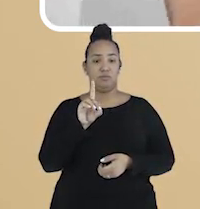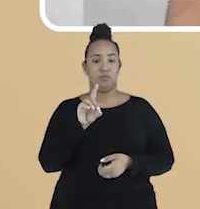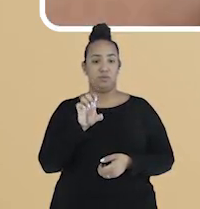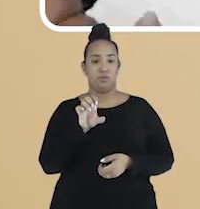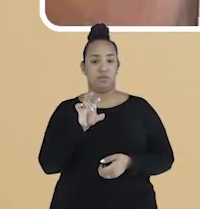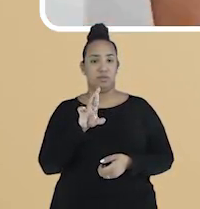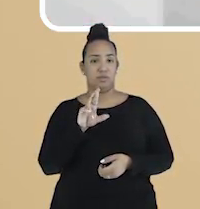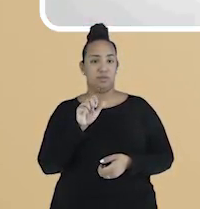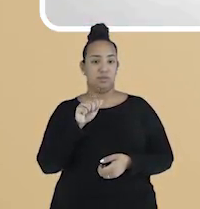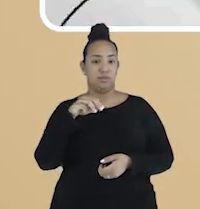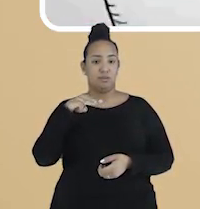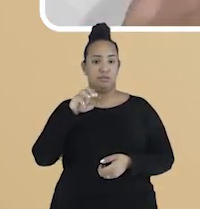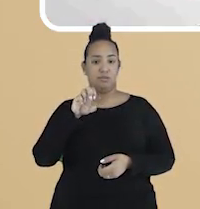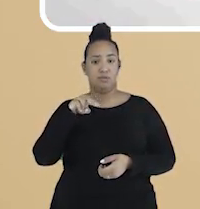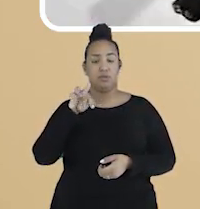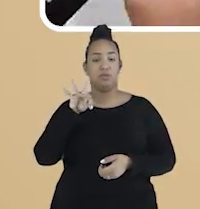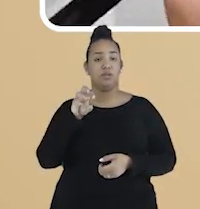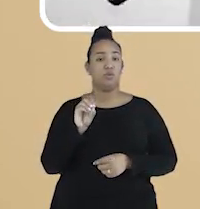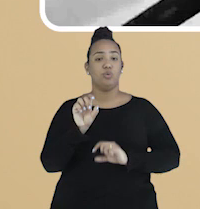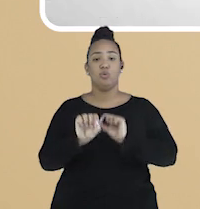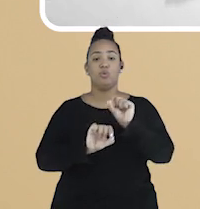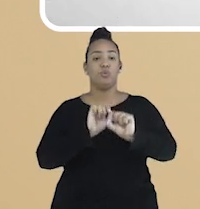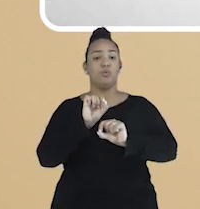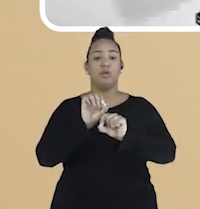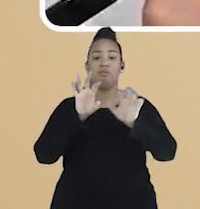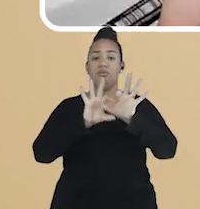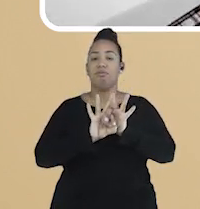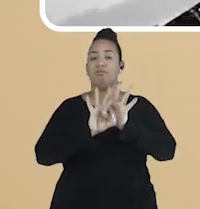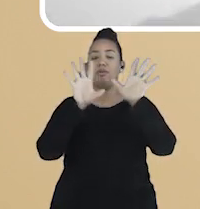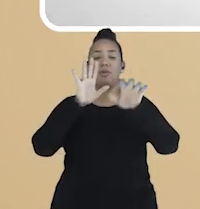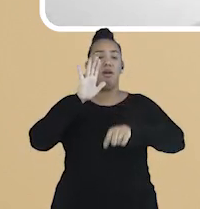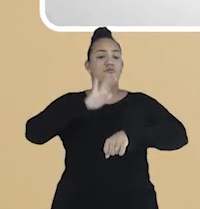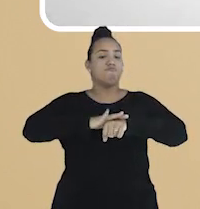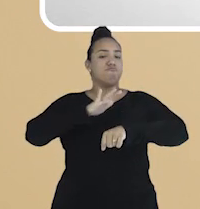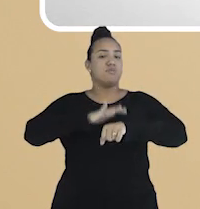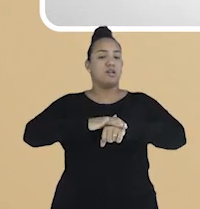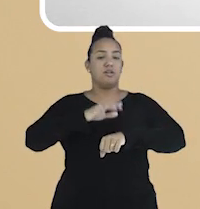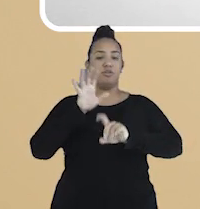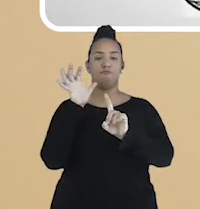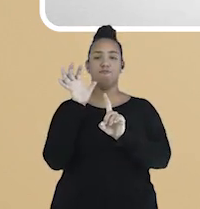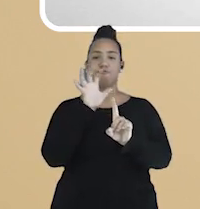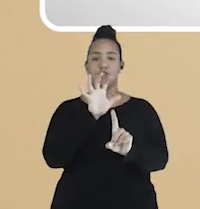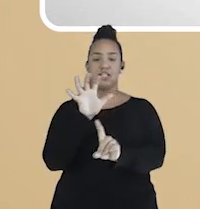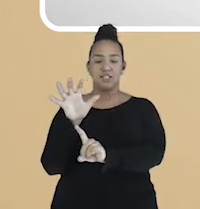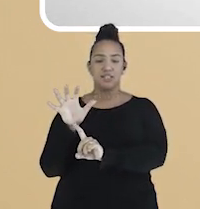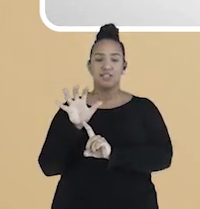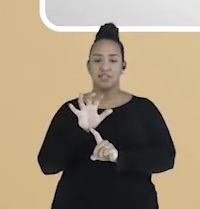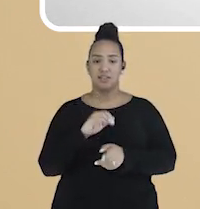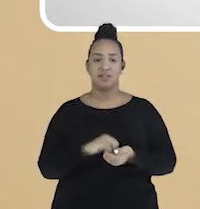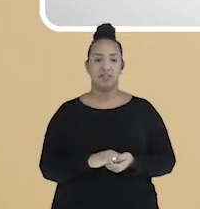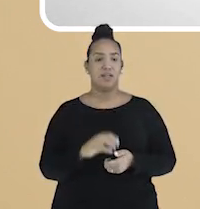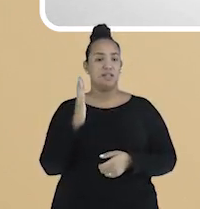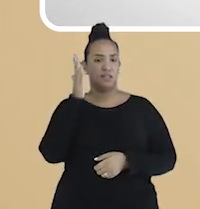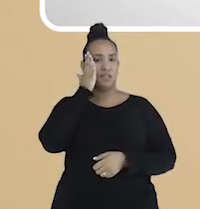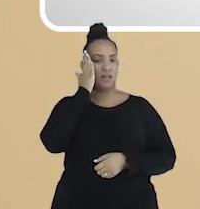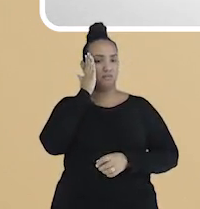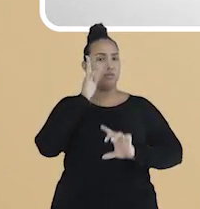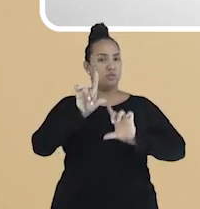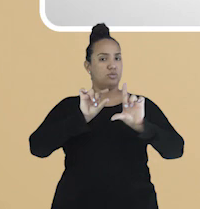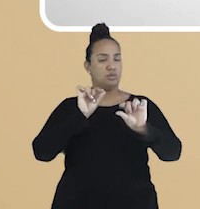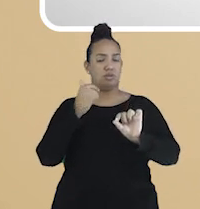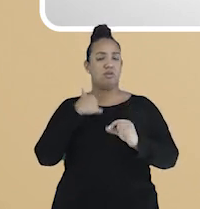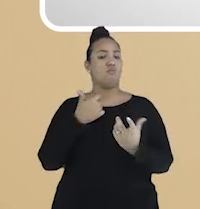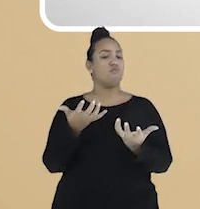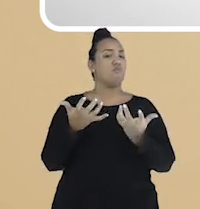é conquistar mais liberdade, é conseguir autonomia, é ter influência, é ser capaz de determinar o que você